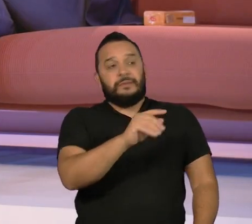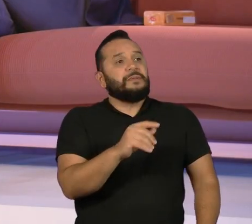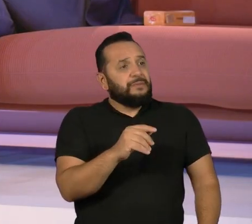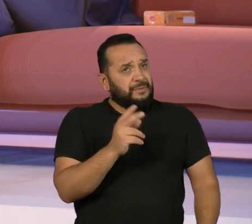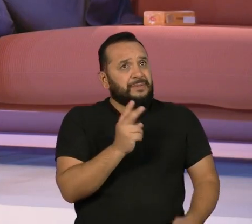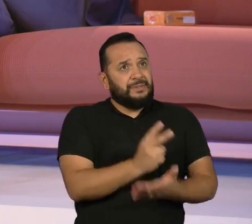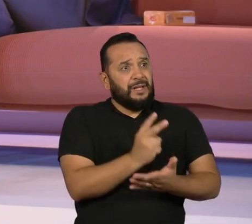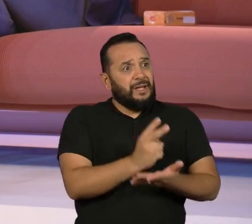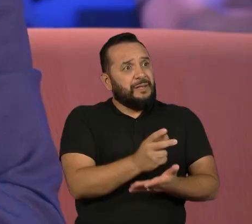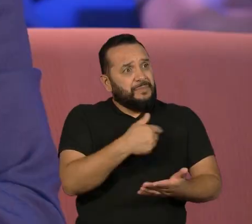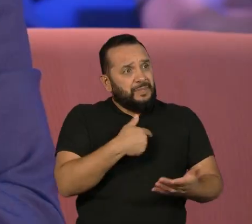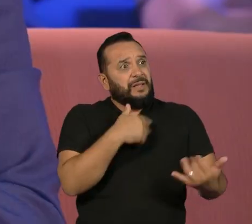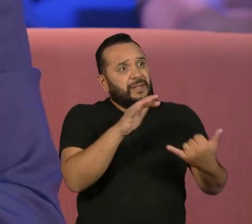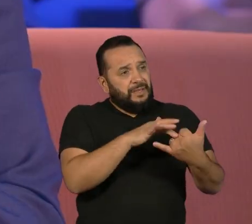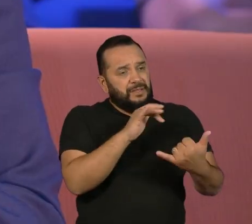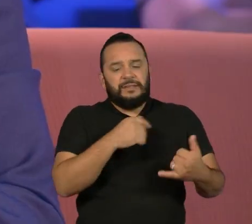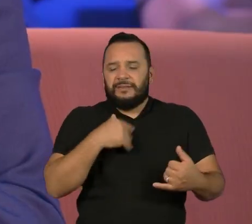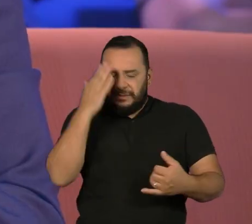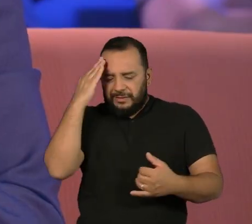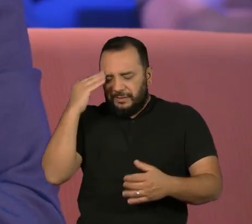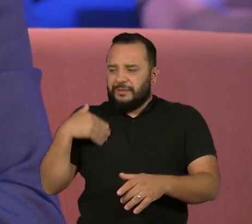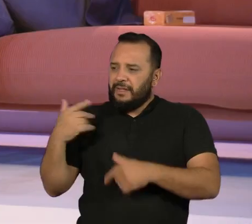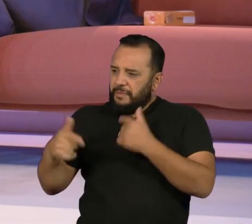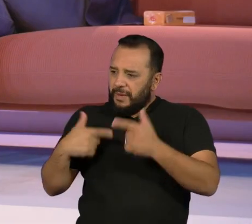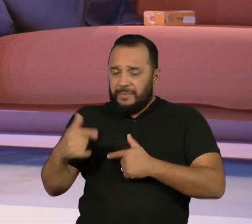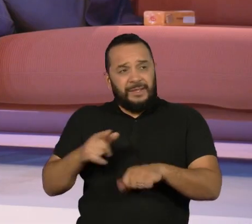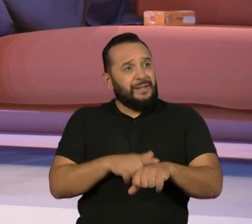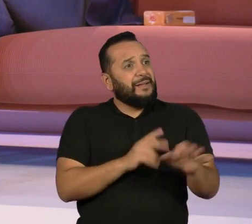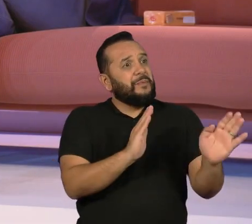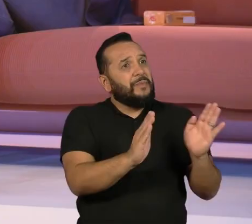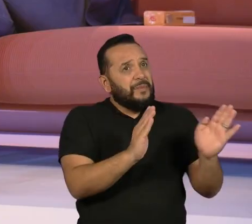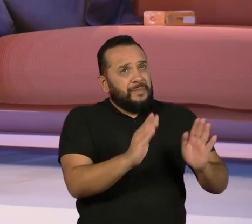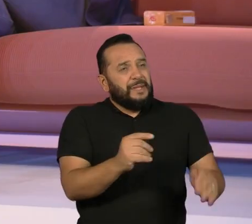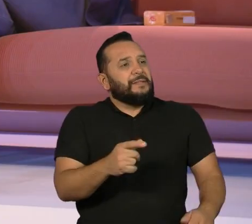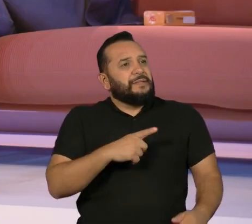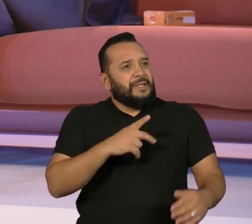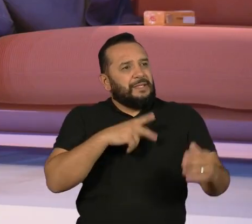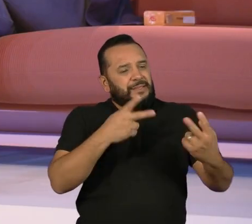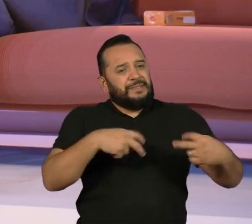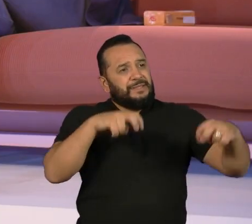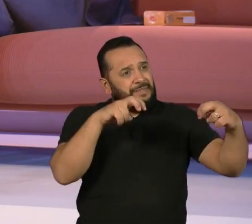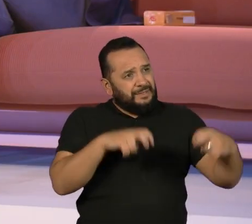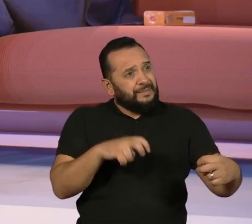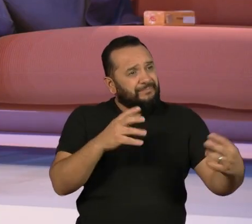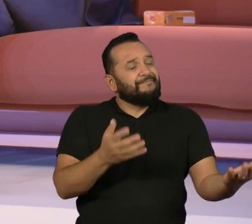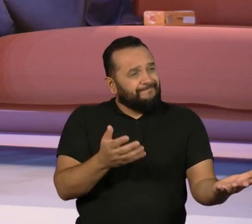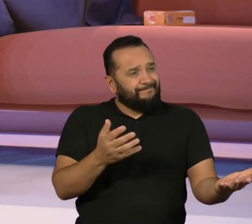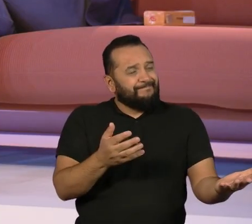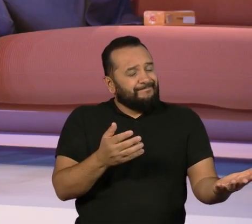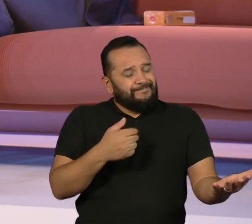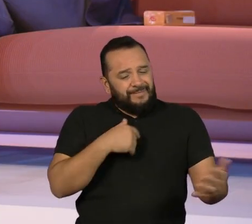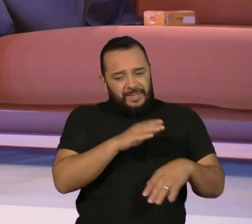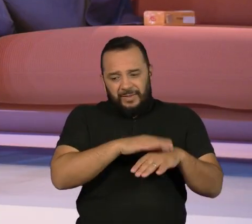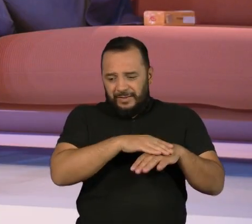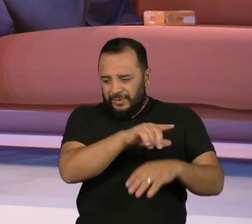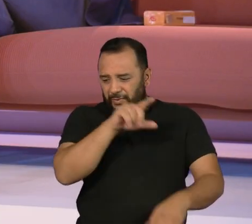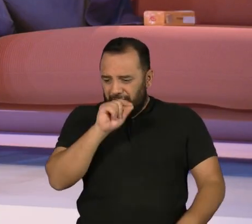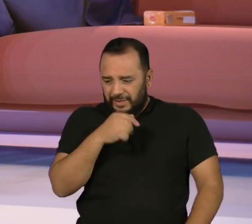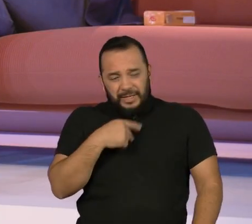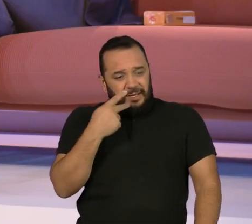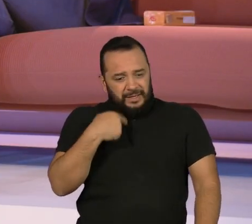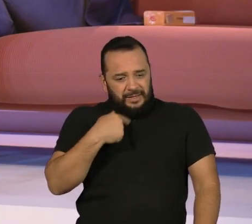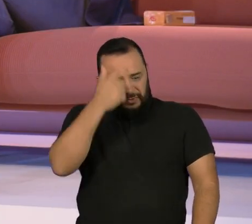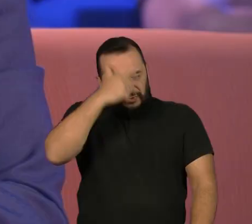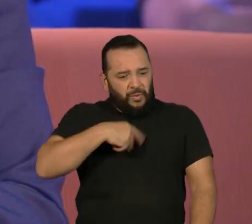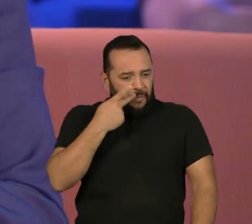bem, ele trabalha, ele desenvolve, mas naquele momento você optou em ser pai, você optou em ser mãe. Você concorda que a gente precisa conversar?